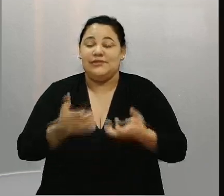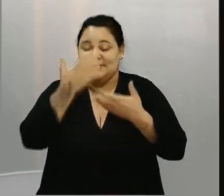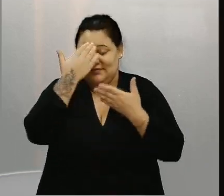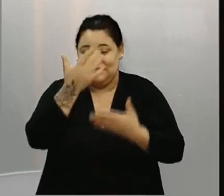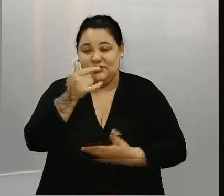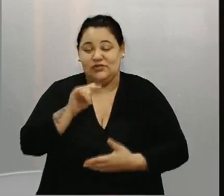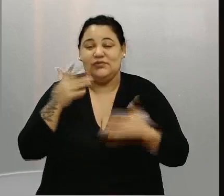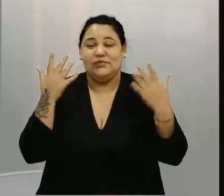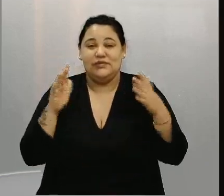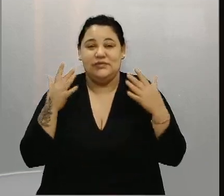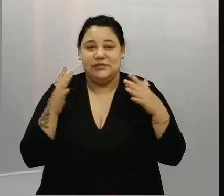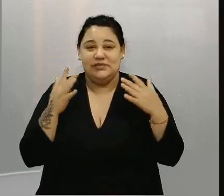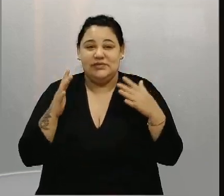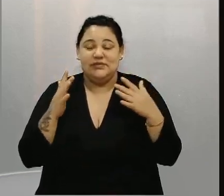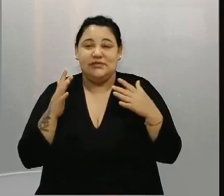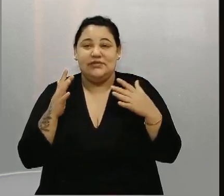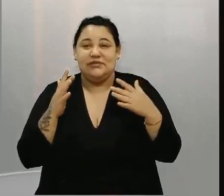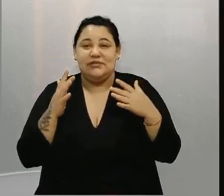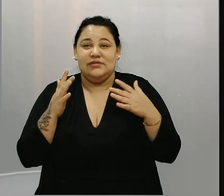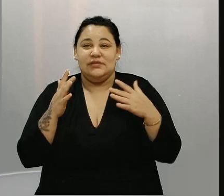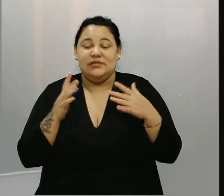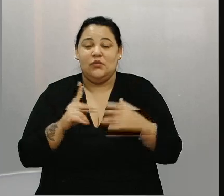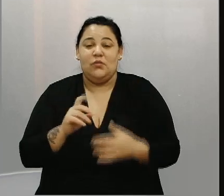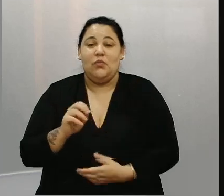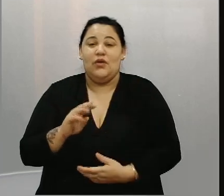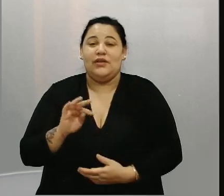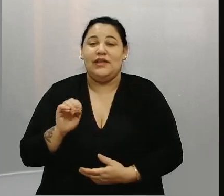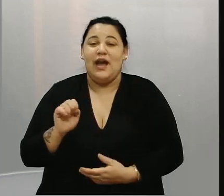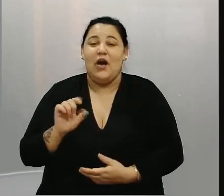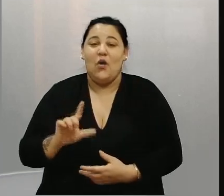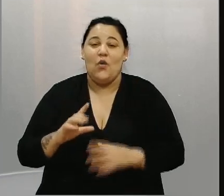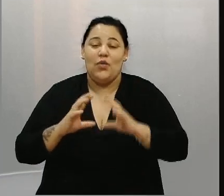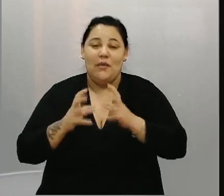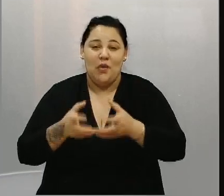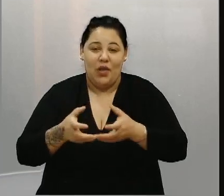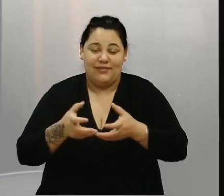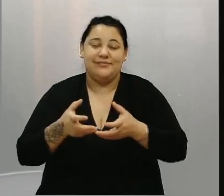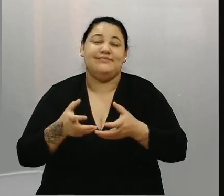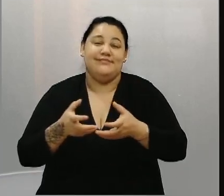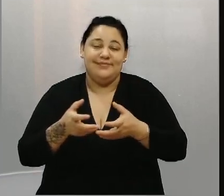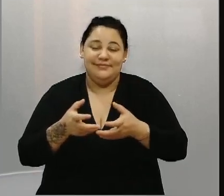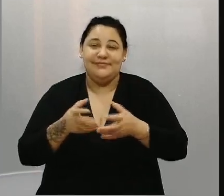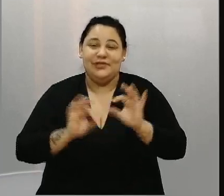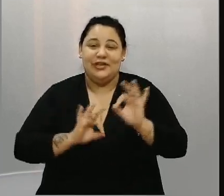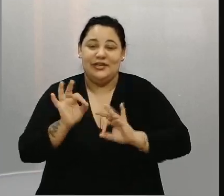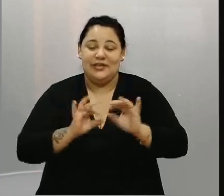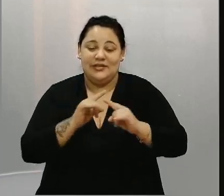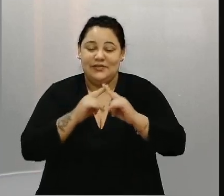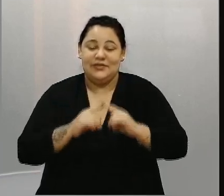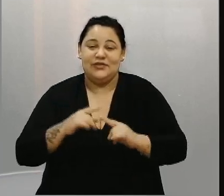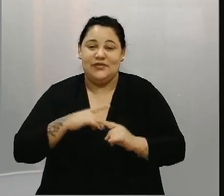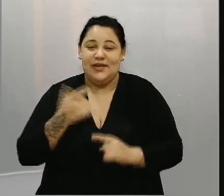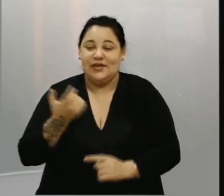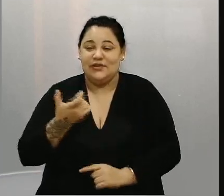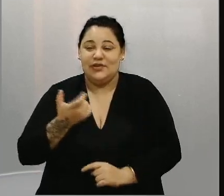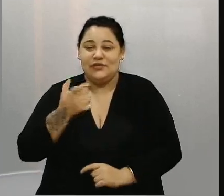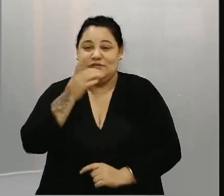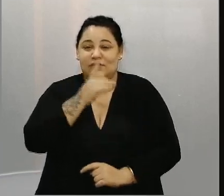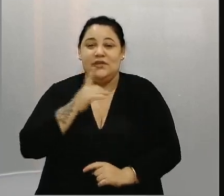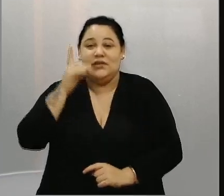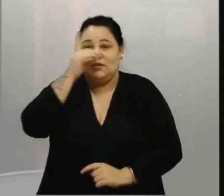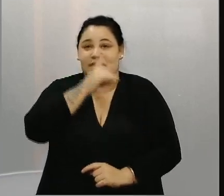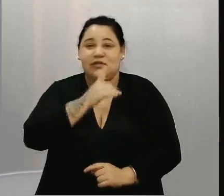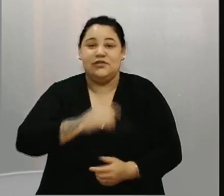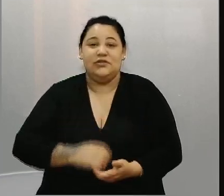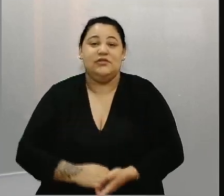parabenizar o Portal da Bola por organização dessa Copinha Caxias nessa final. Tiveram a sorte do domingo ser muito